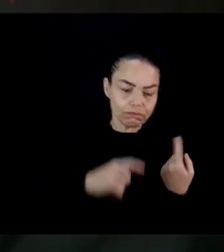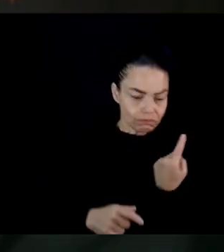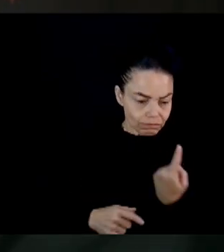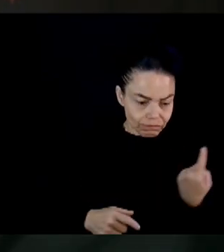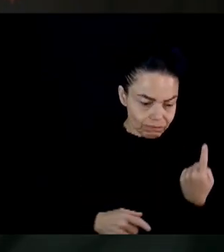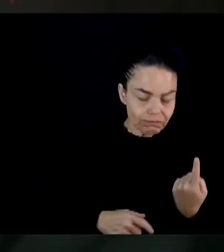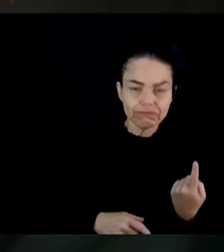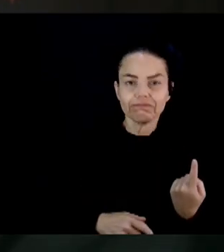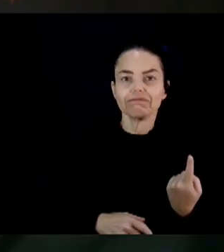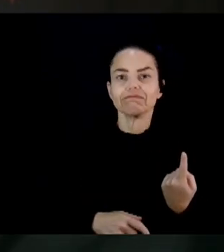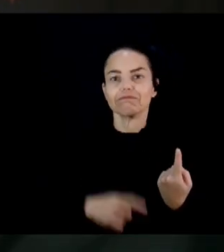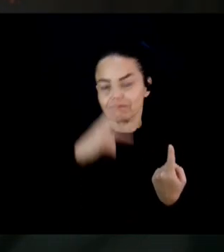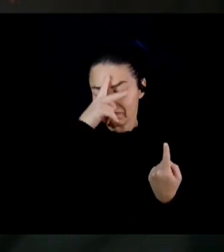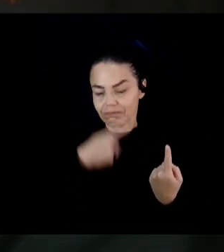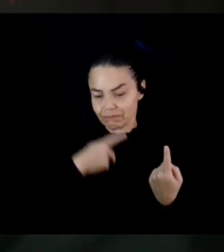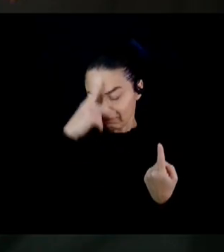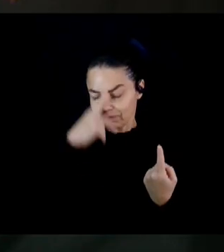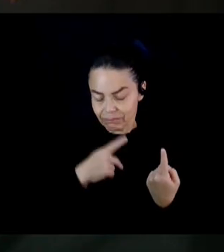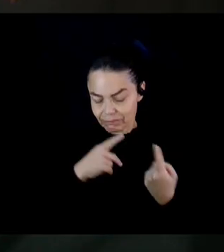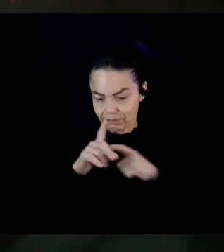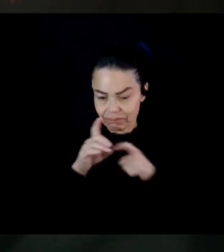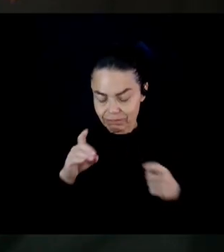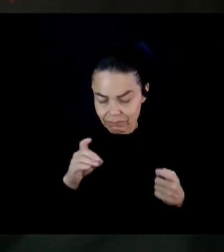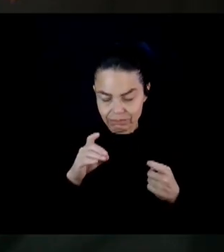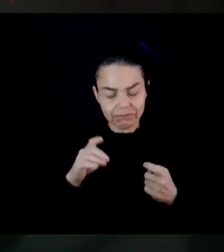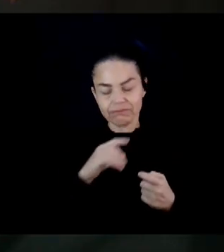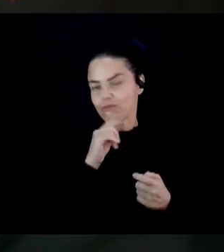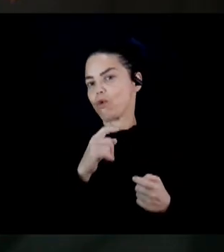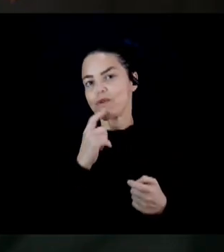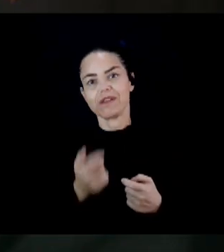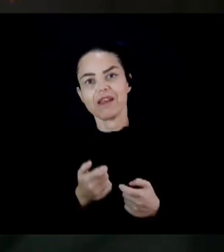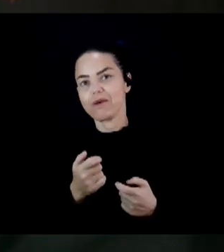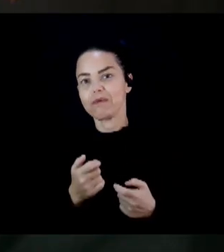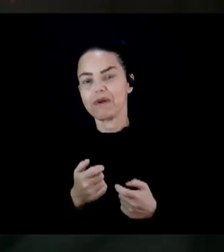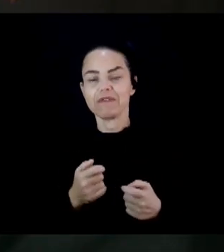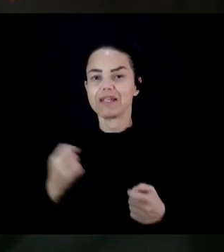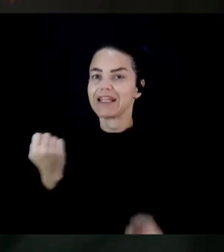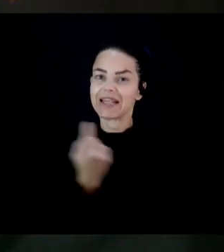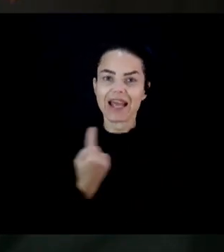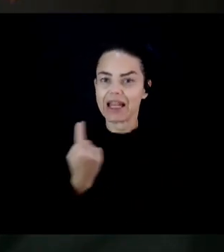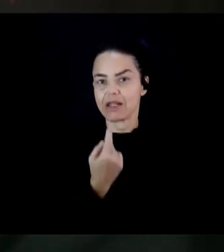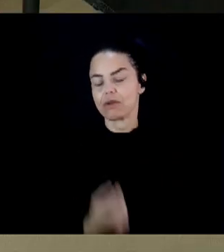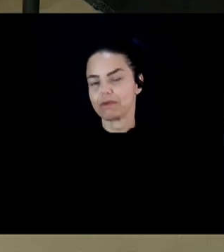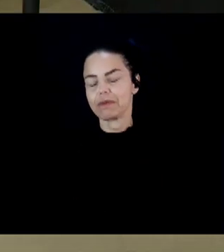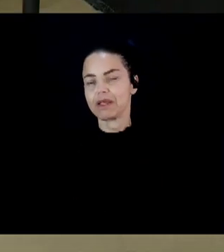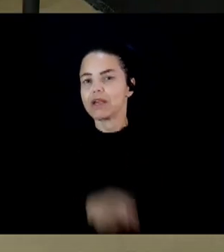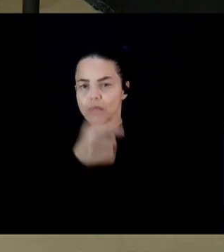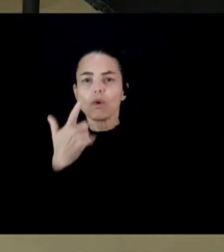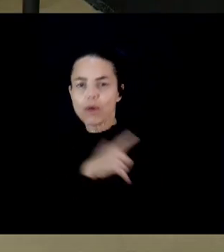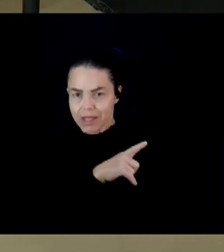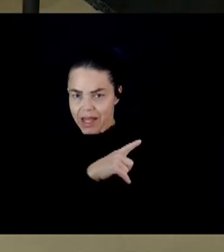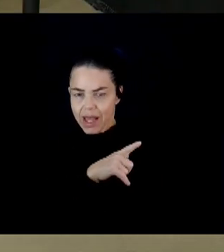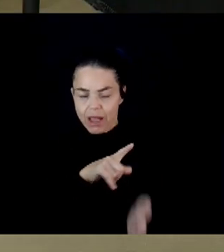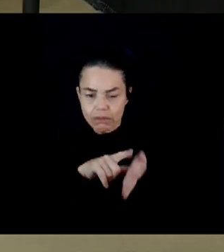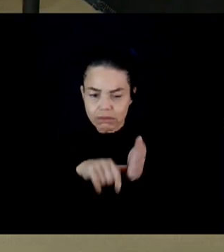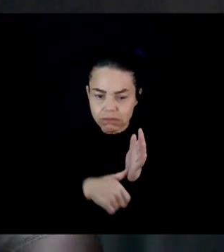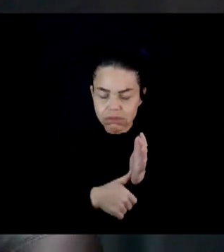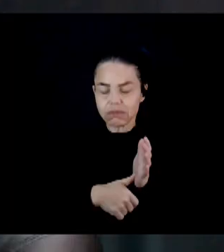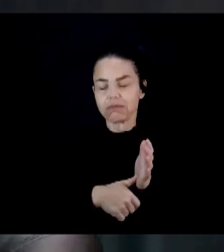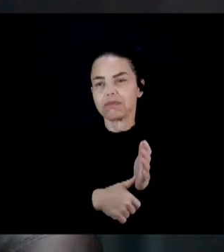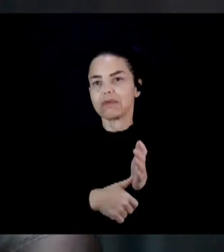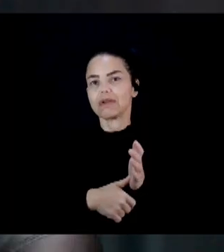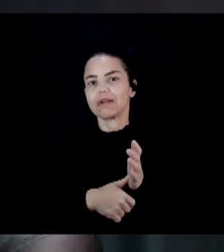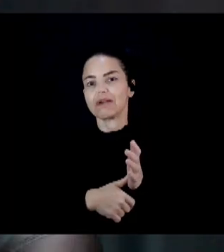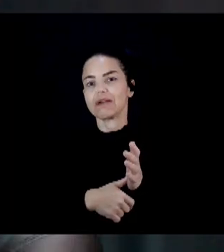minha autonomia. A gente consegue retardar isso? A gente consegue evitar isso? A gente consegue manter a